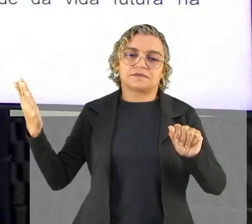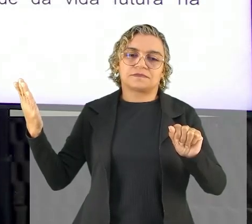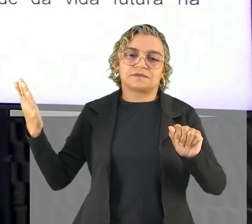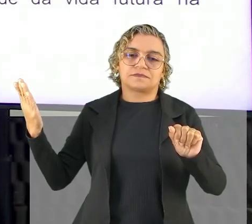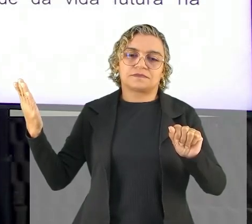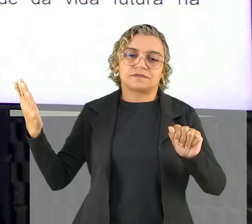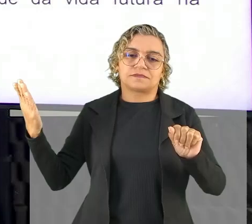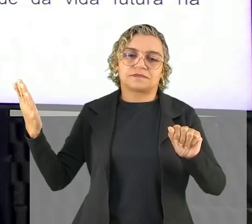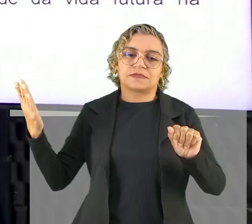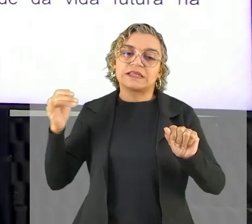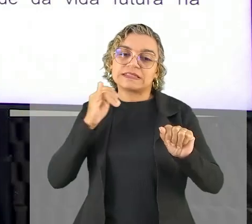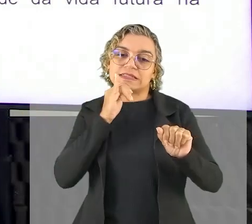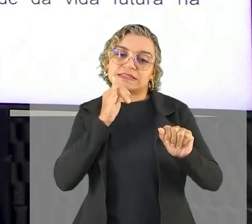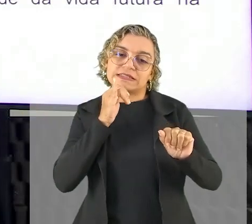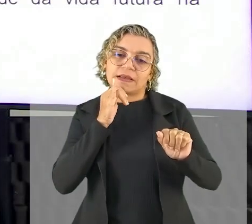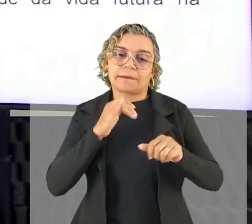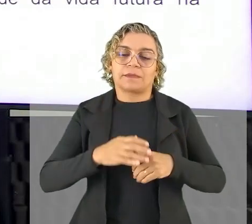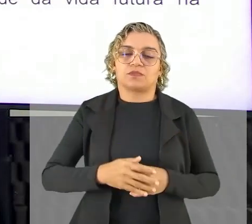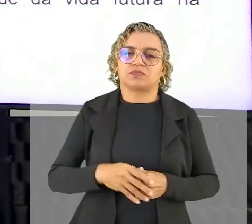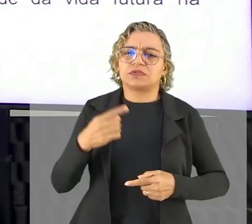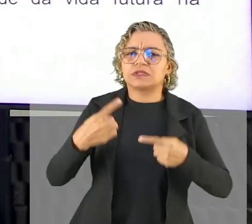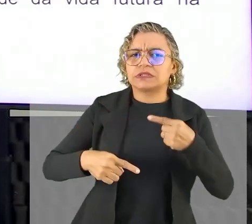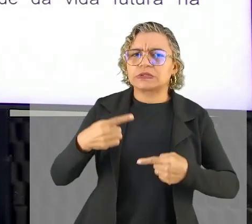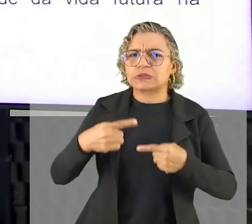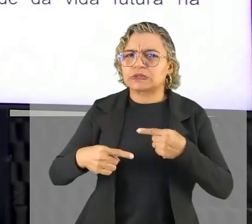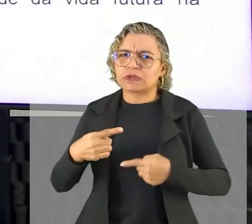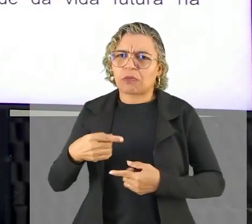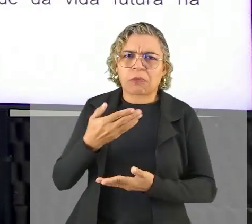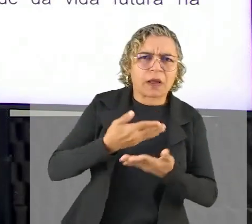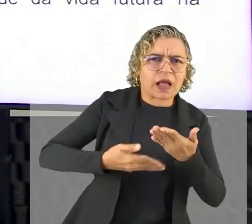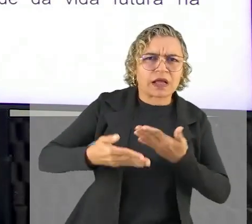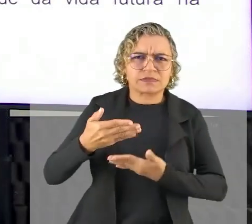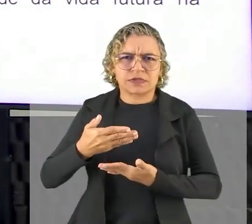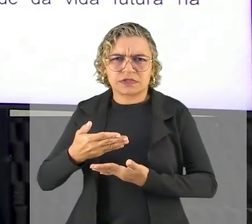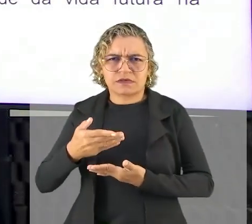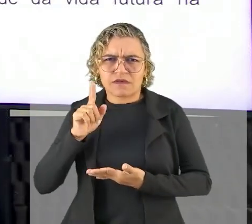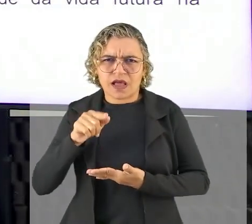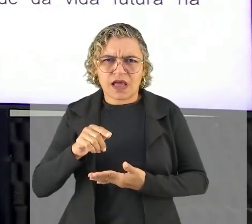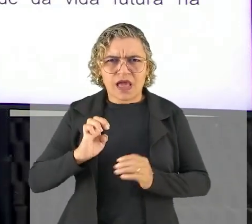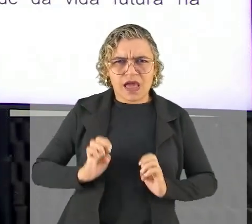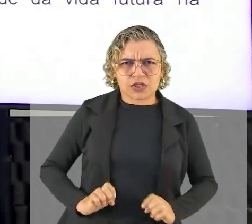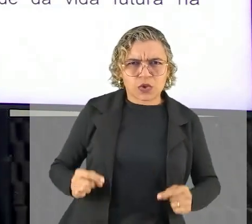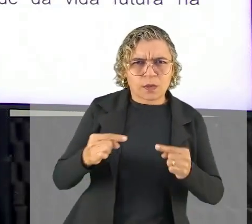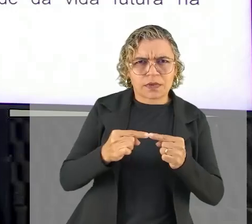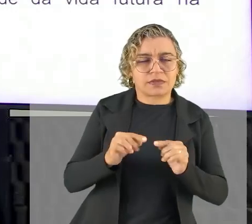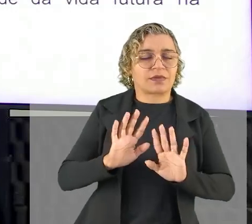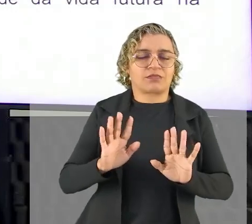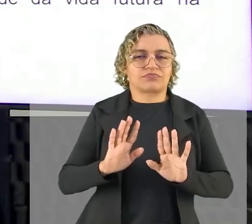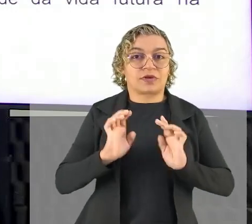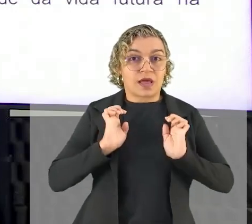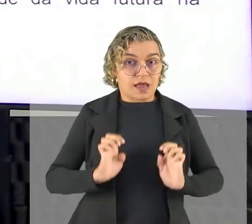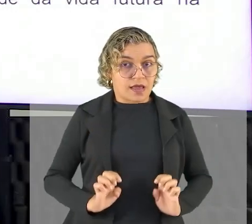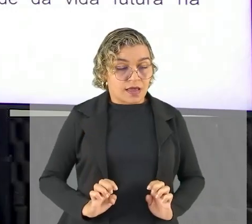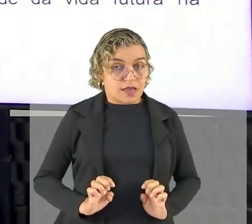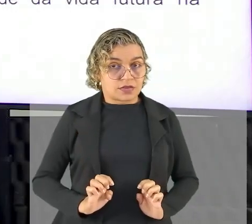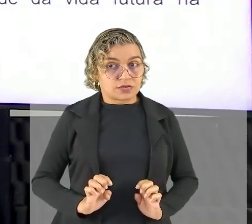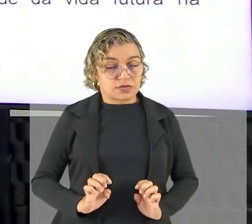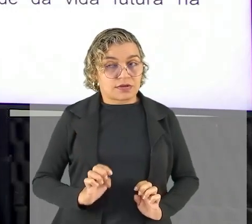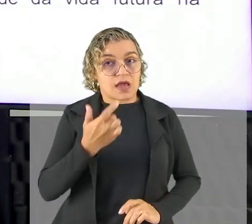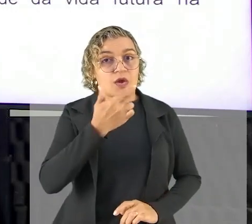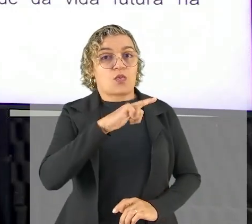livre discussão participativa não é disso que se trata a ética. A ética, ela é uma coisa que está fora da dimensão do